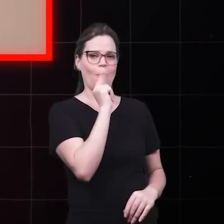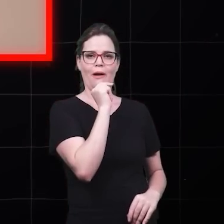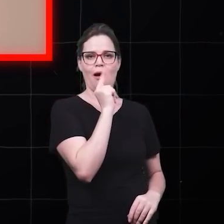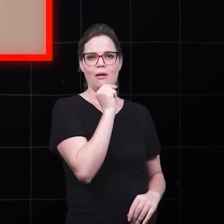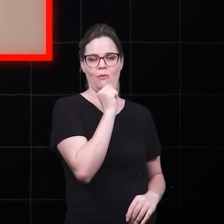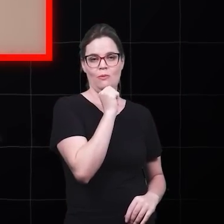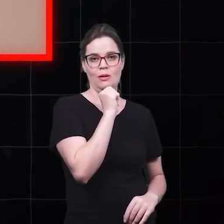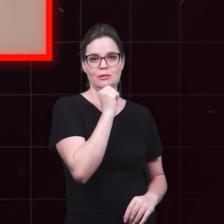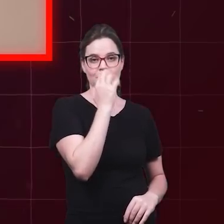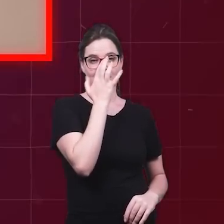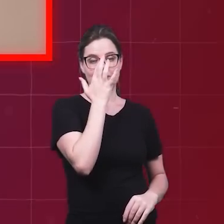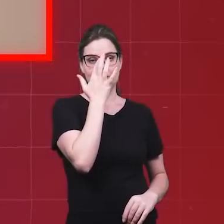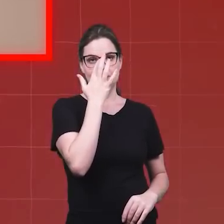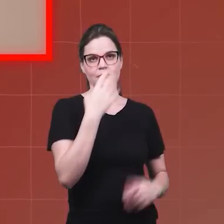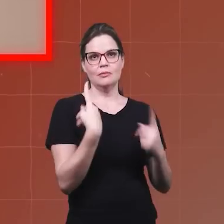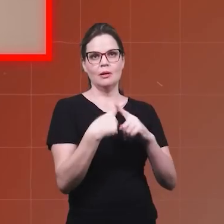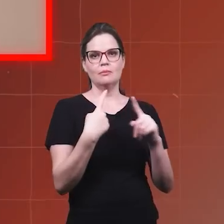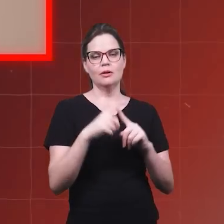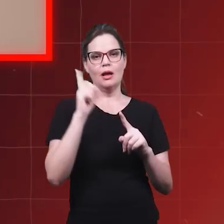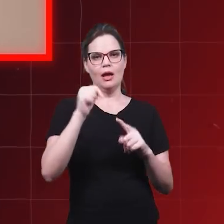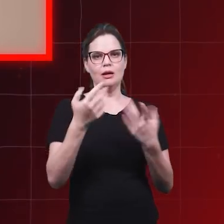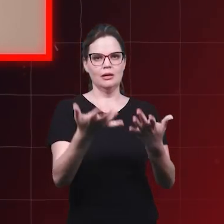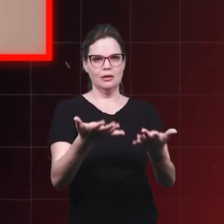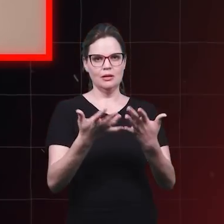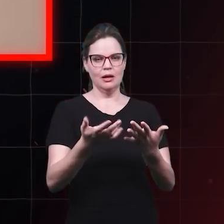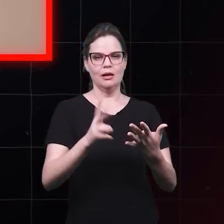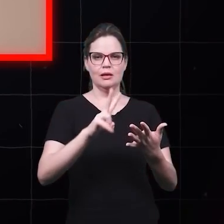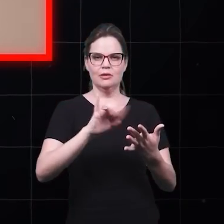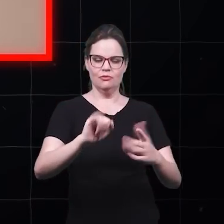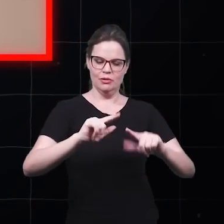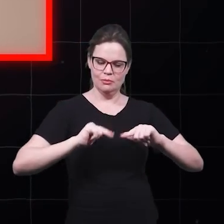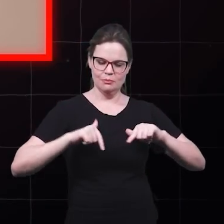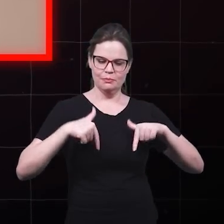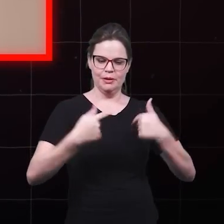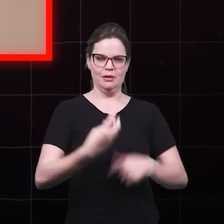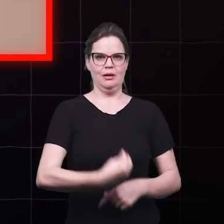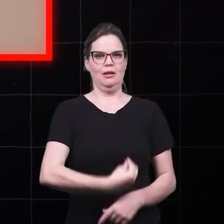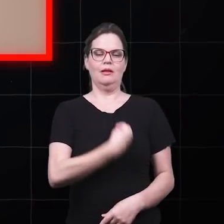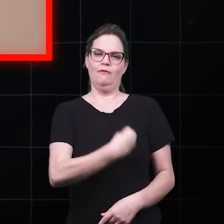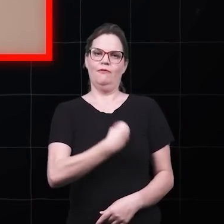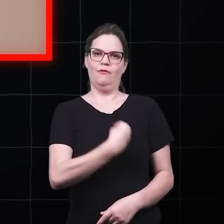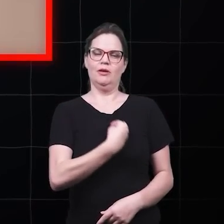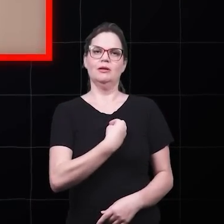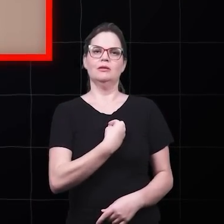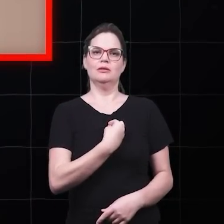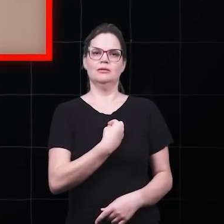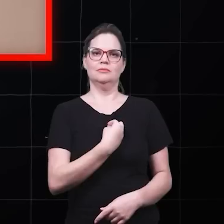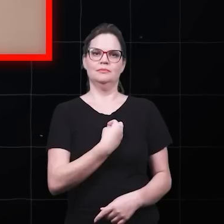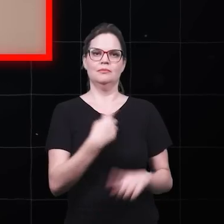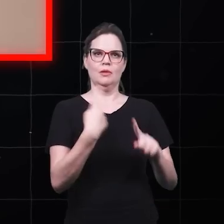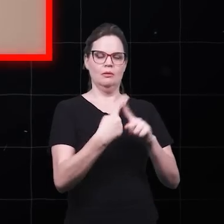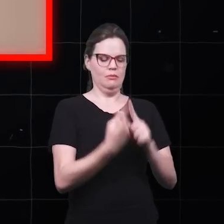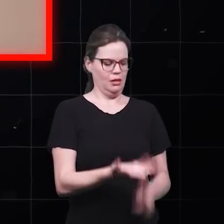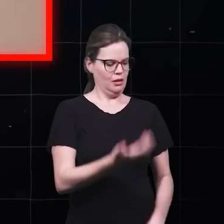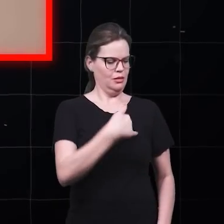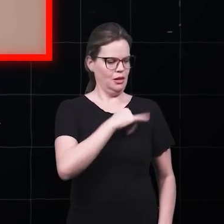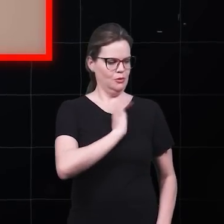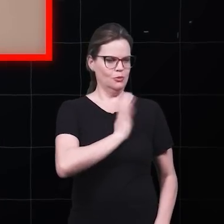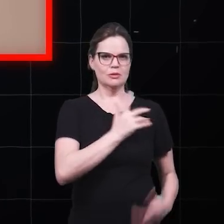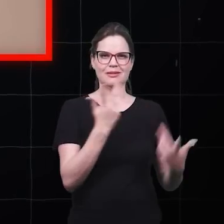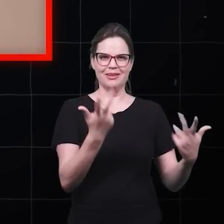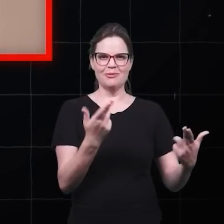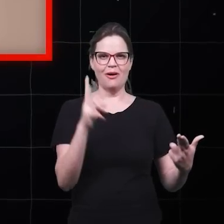majoritariamente é aquele que quer operar na nossa vida, ou seja, ele precisa estar na nossa vida acima de todas